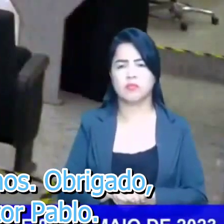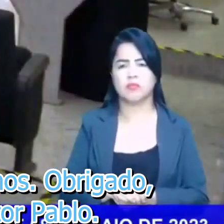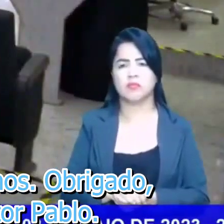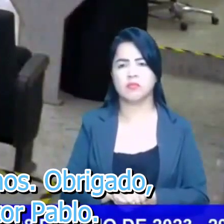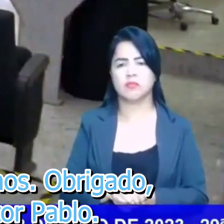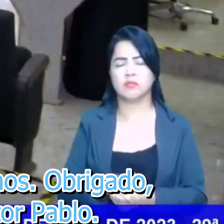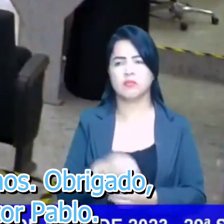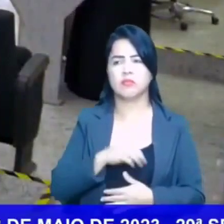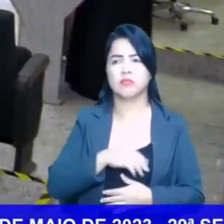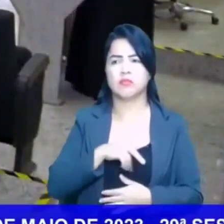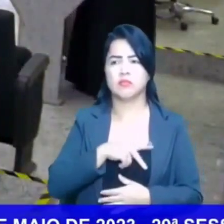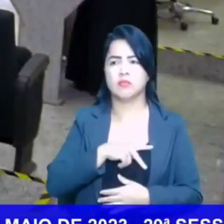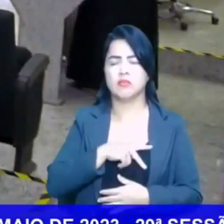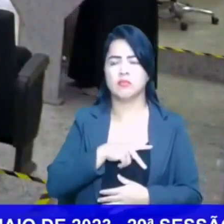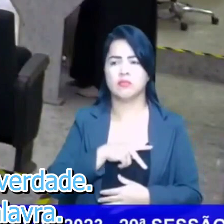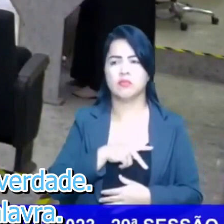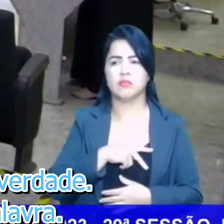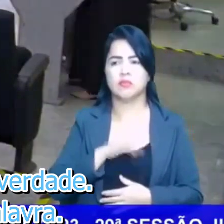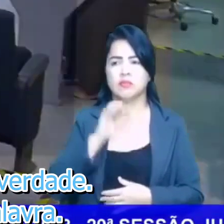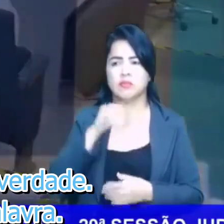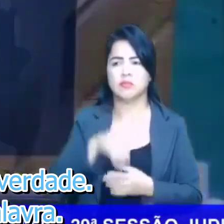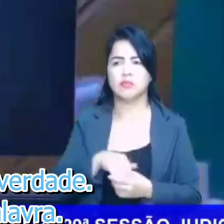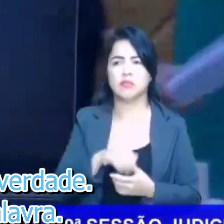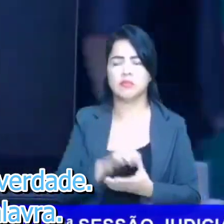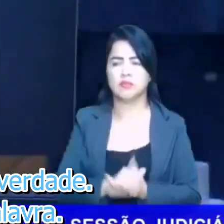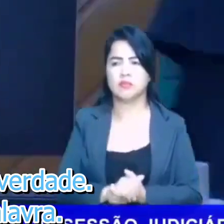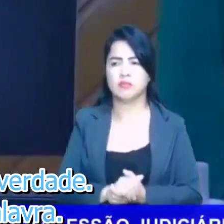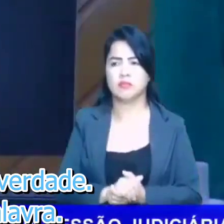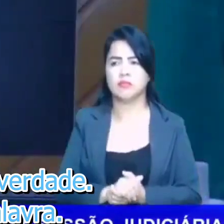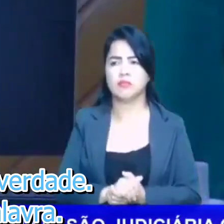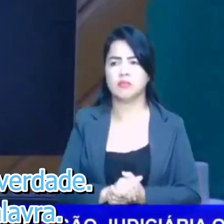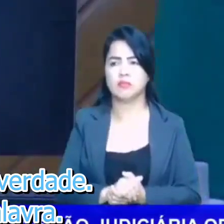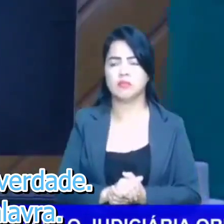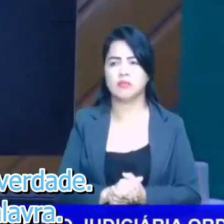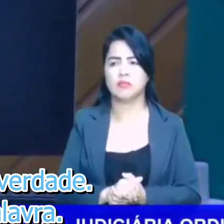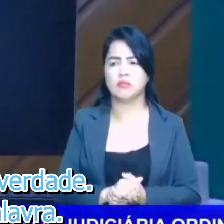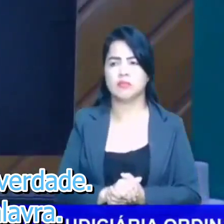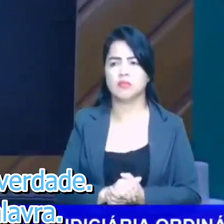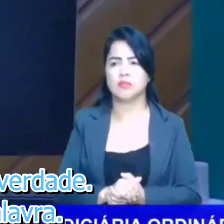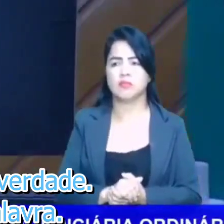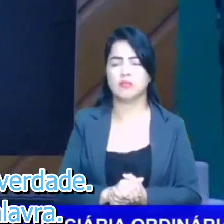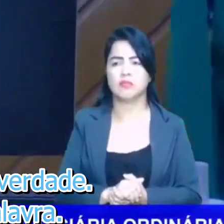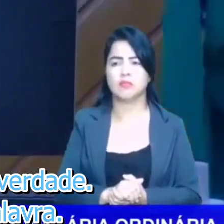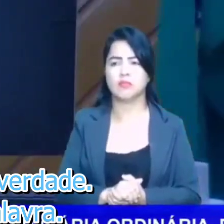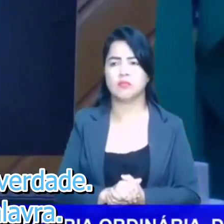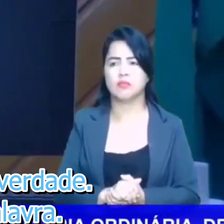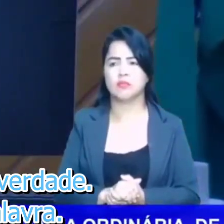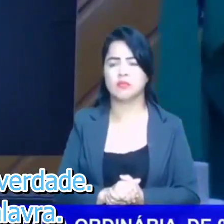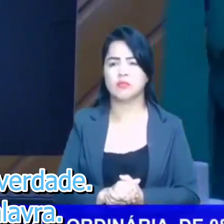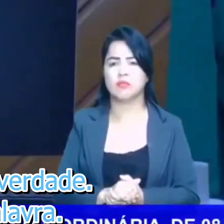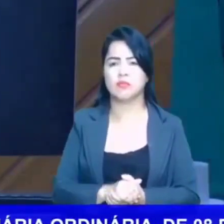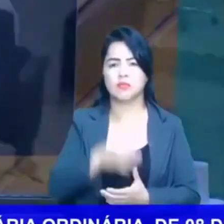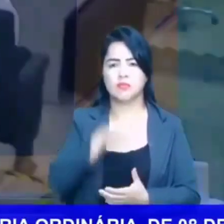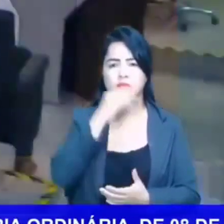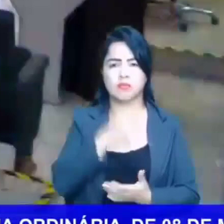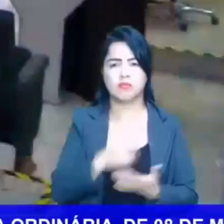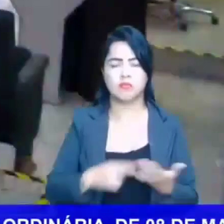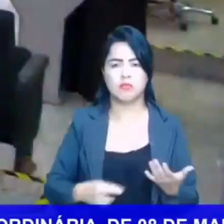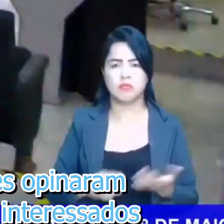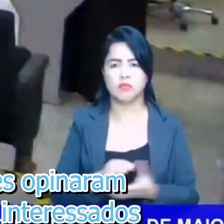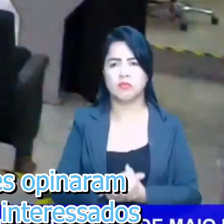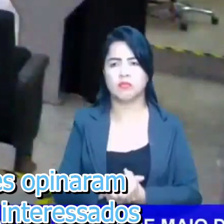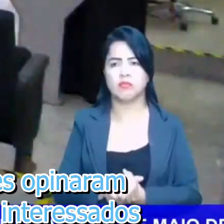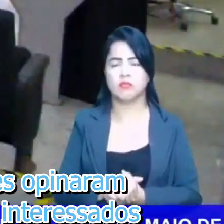dos primeiros assentos do lado direito do plenário, onde podemos ver melhor as tribunas. Imagem verdade. Direcionada ao procurador do Ministério Público,